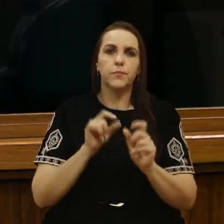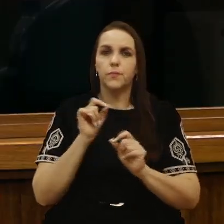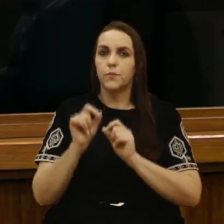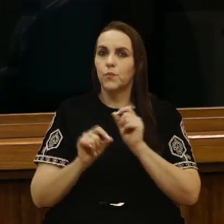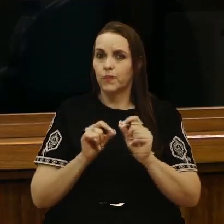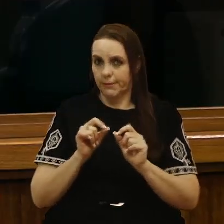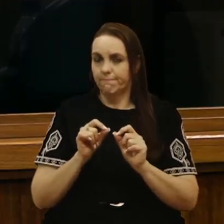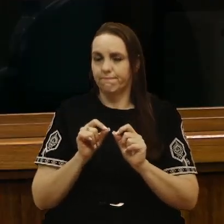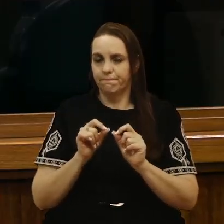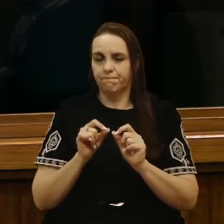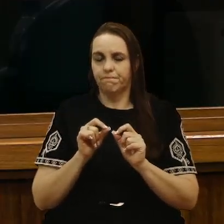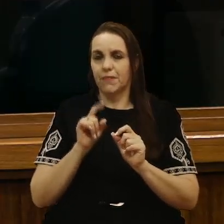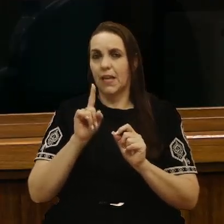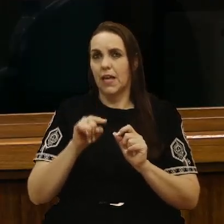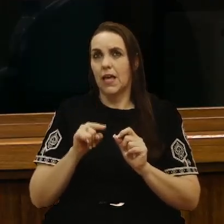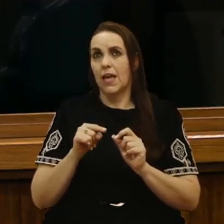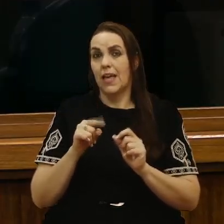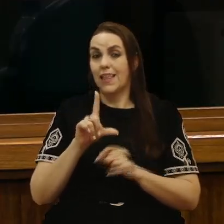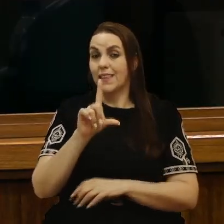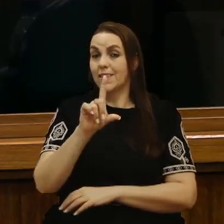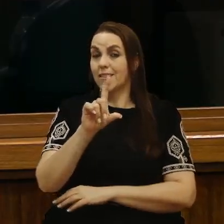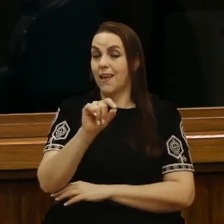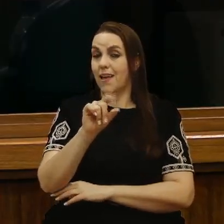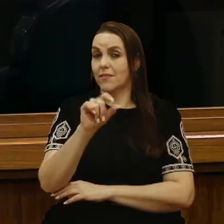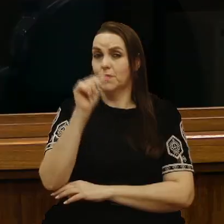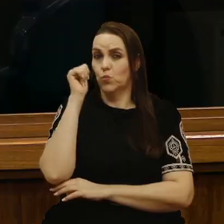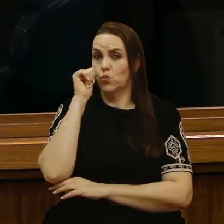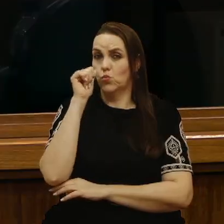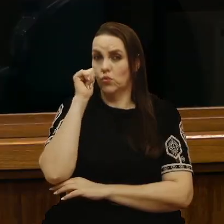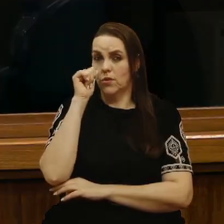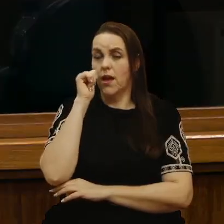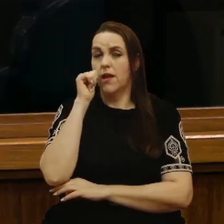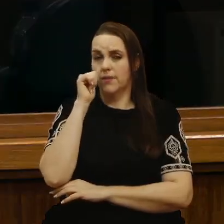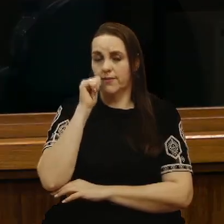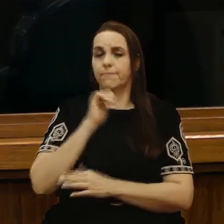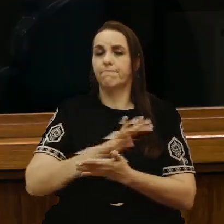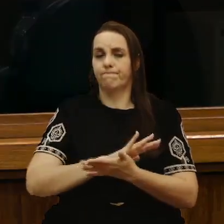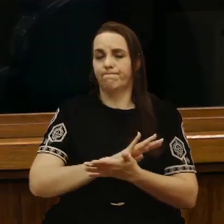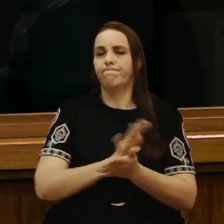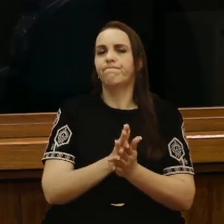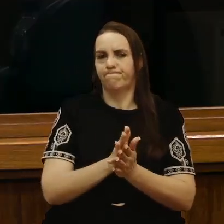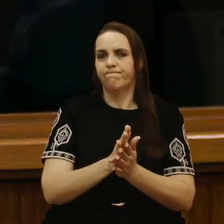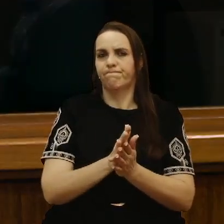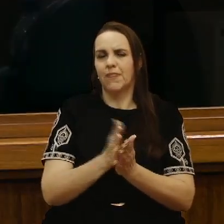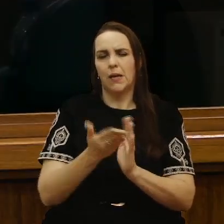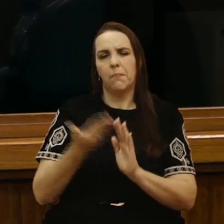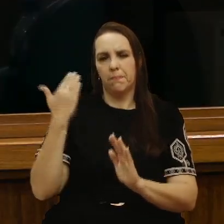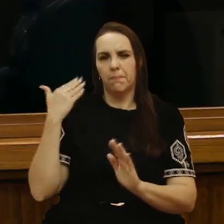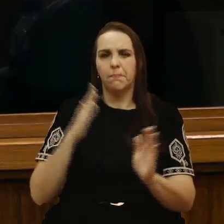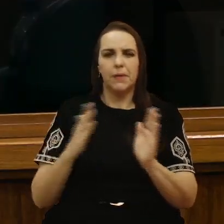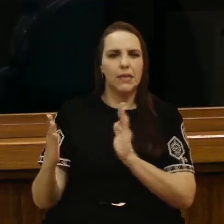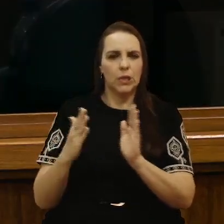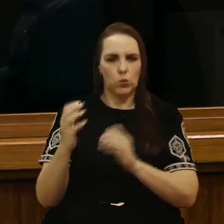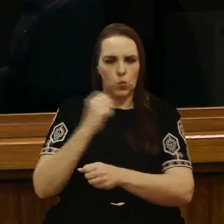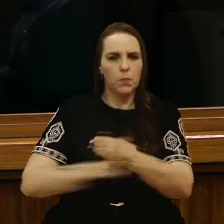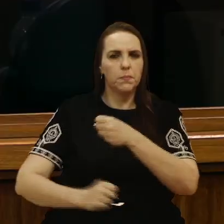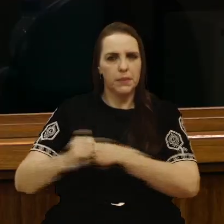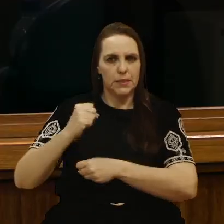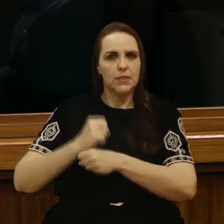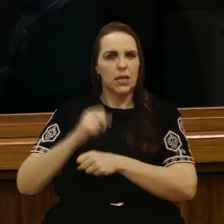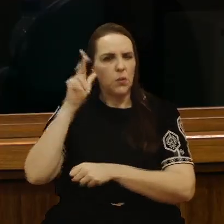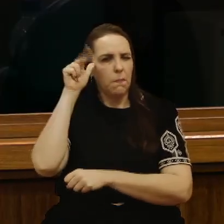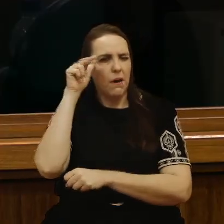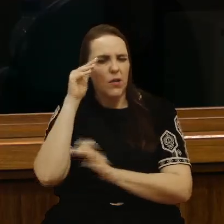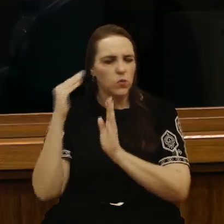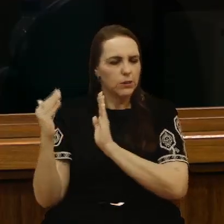quanto aquelas 10 mulheres que foram assassinadas na Páscoa do ano passado, elas teriam que